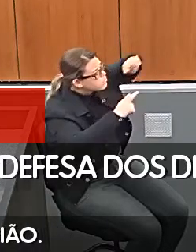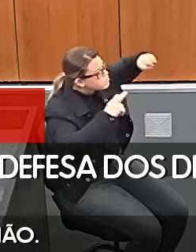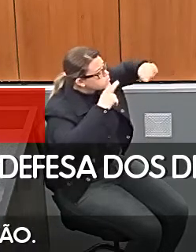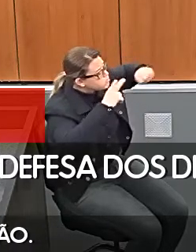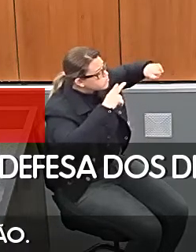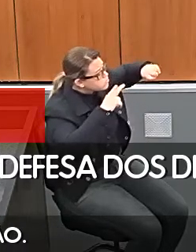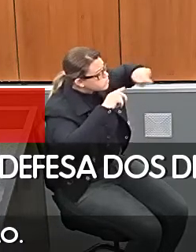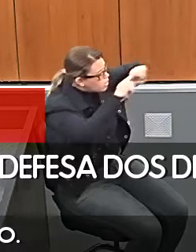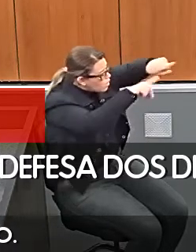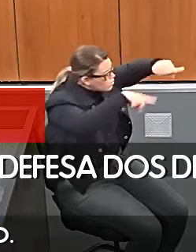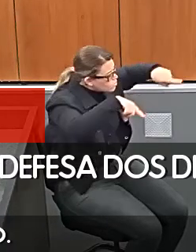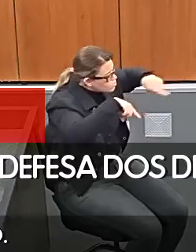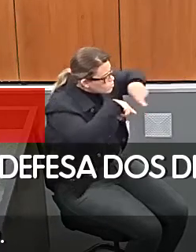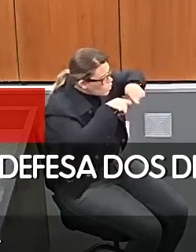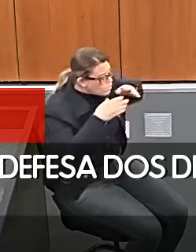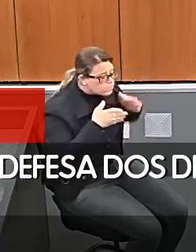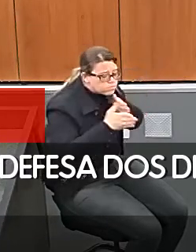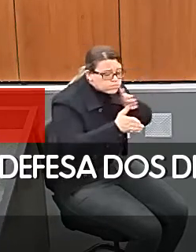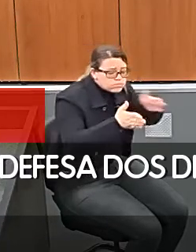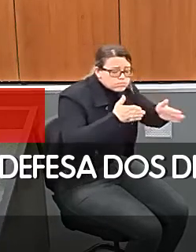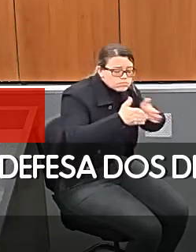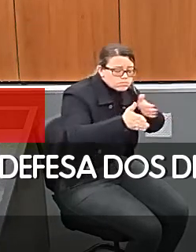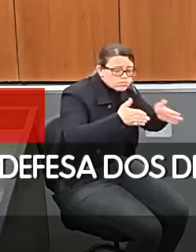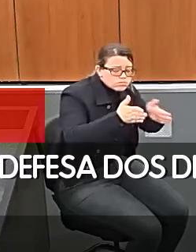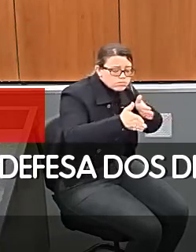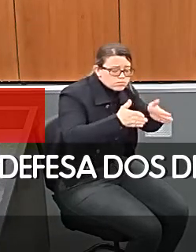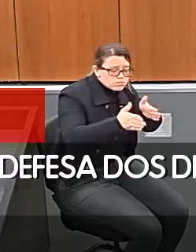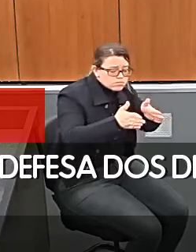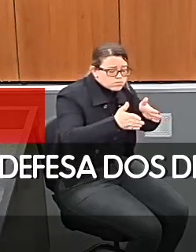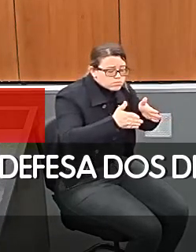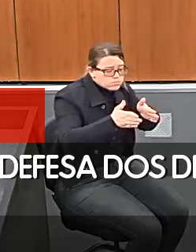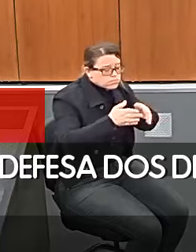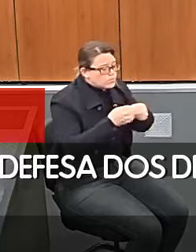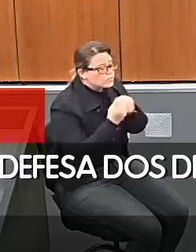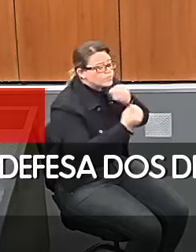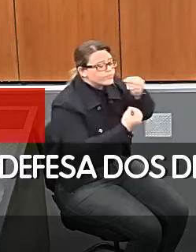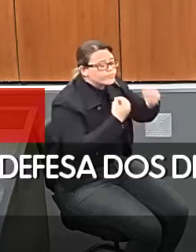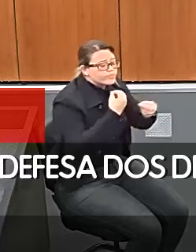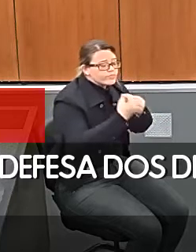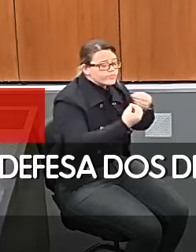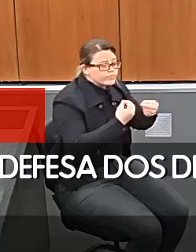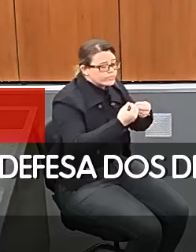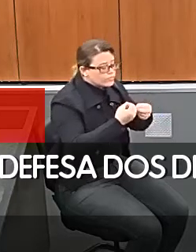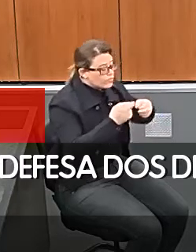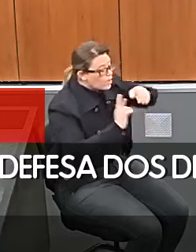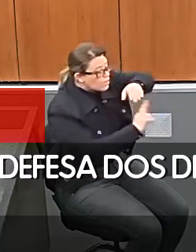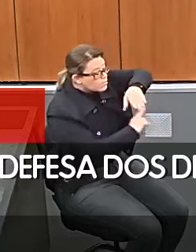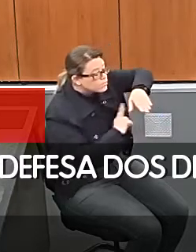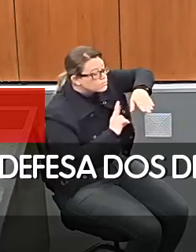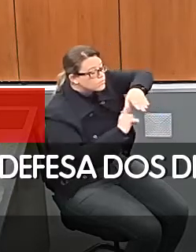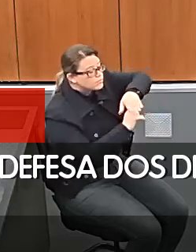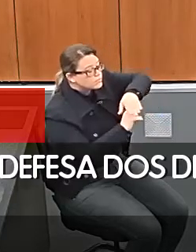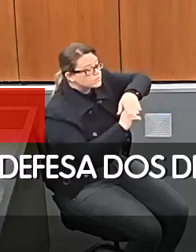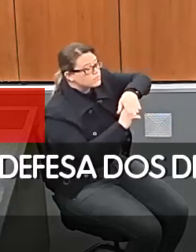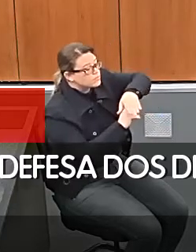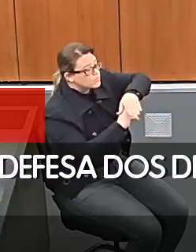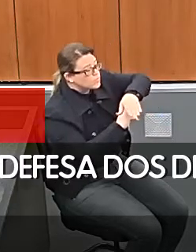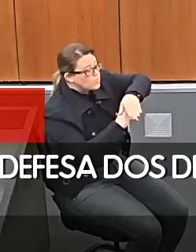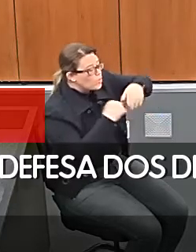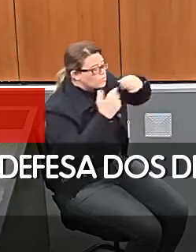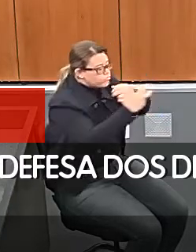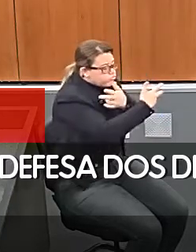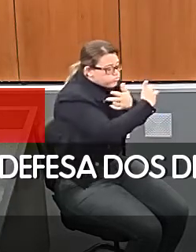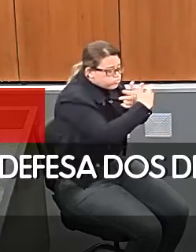saber onde estamos. A mobilidade é a capacidade de movimentar. A rodoviária é um local de grande fluxo